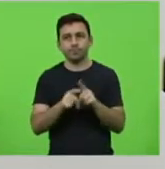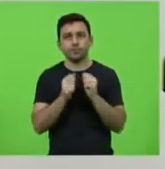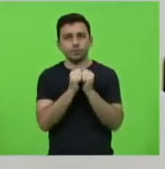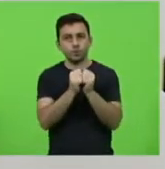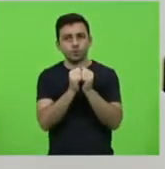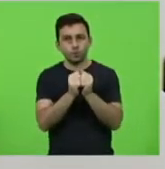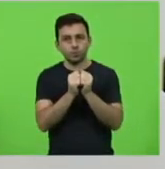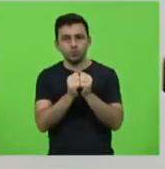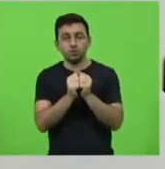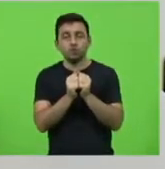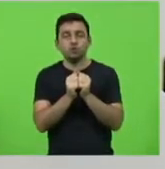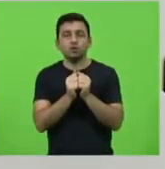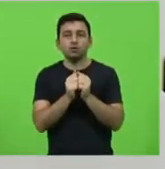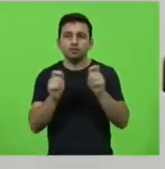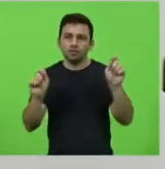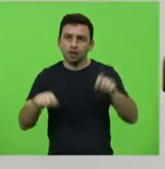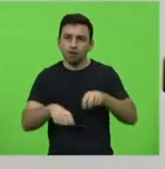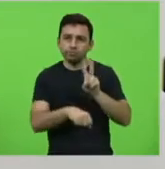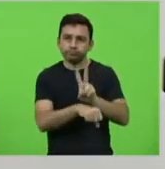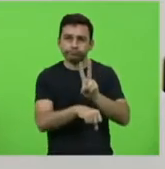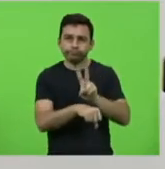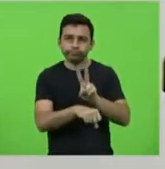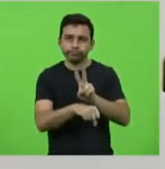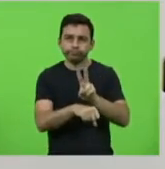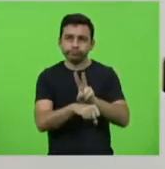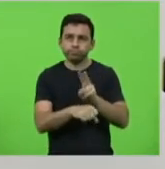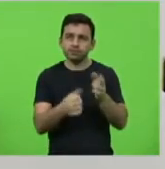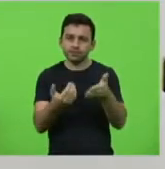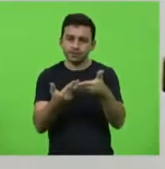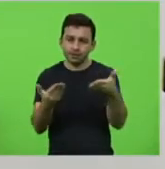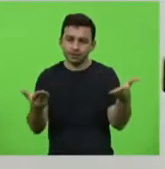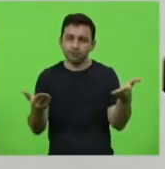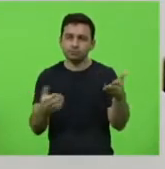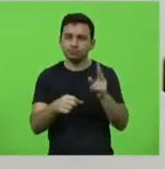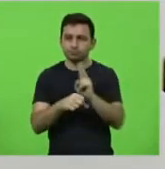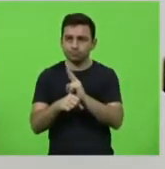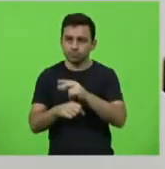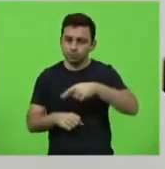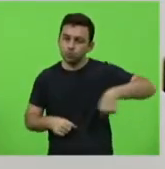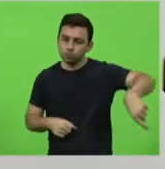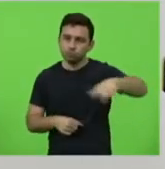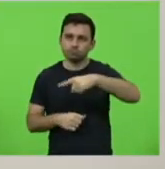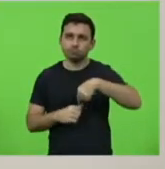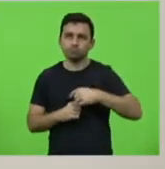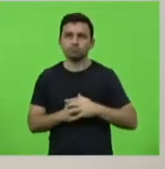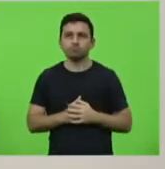vamos rezar para a proteção desses que são os nossos guardiões. Muito obrigado, senhor presidente.